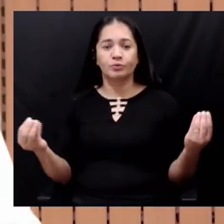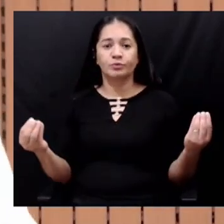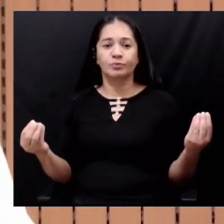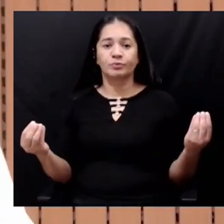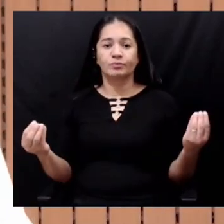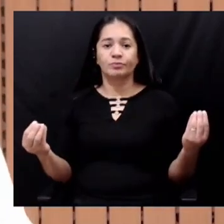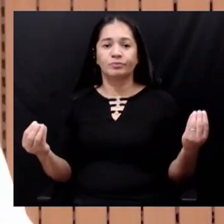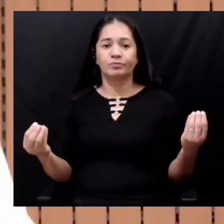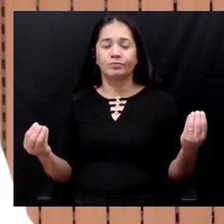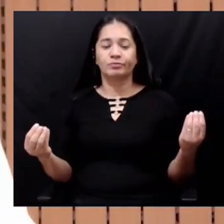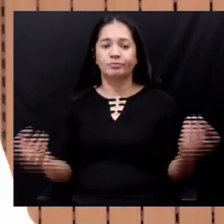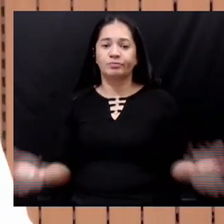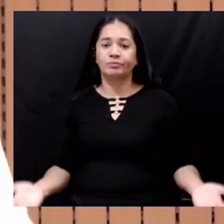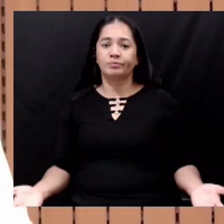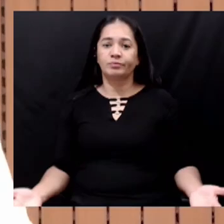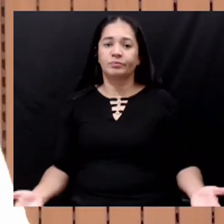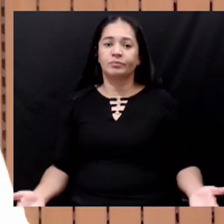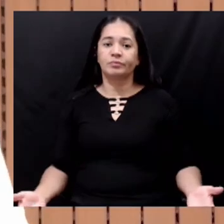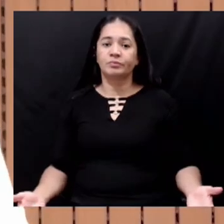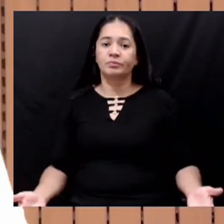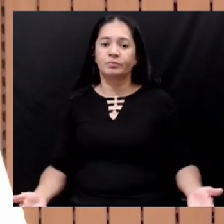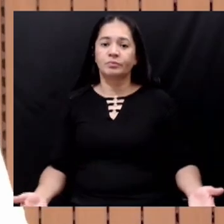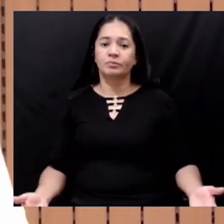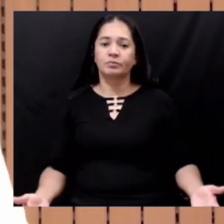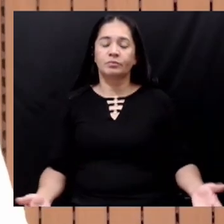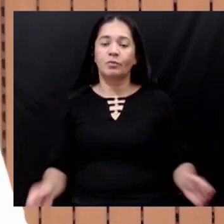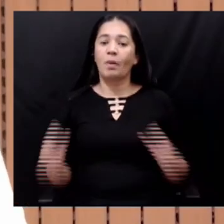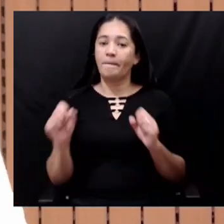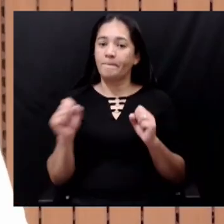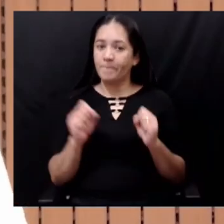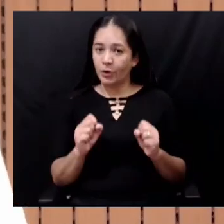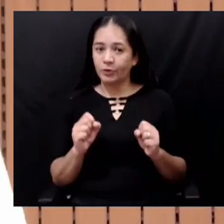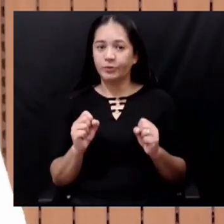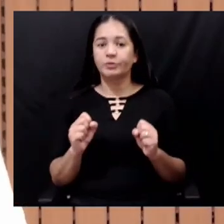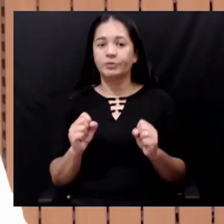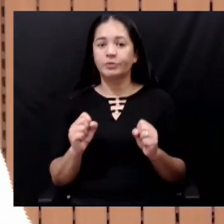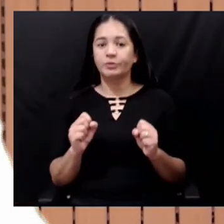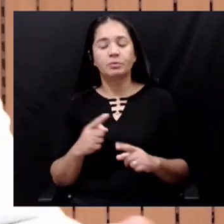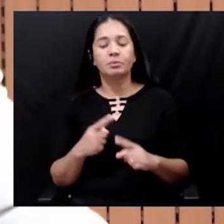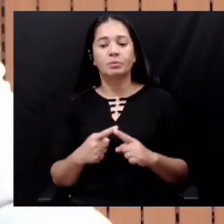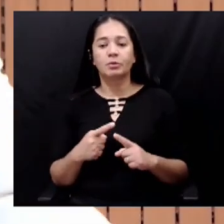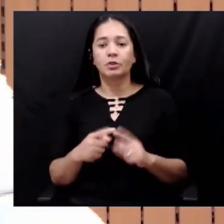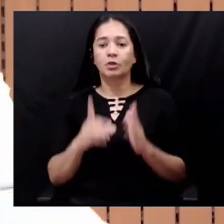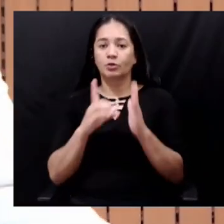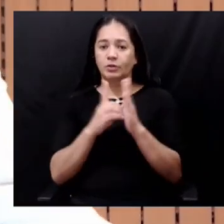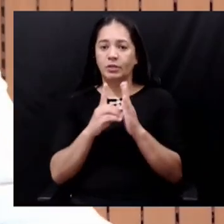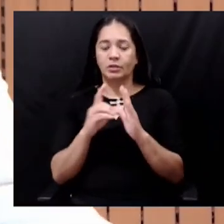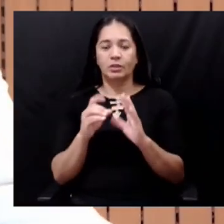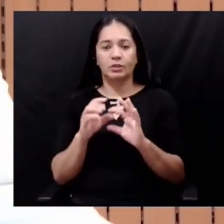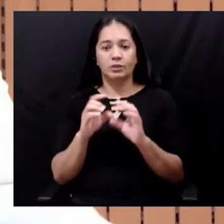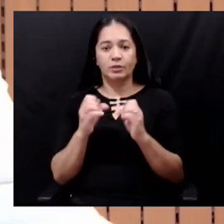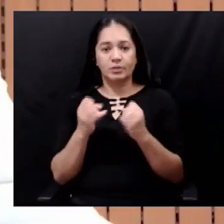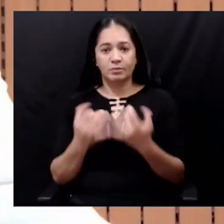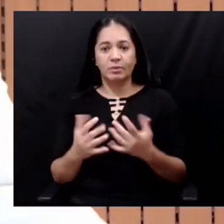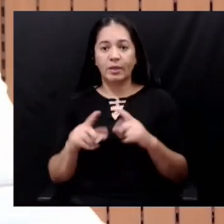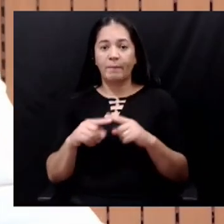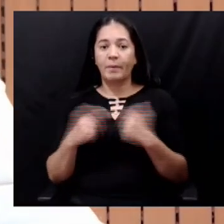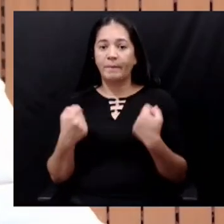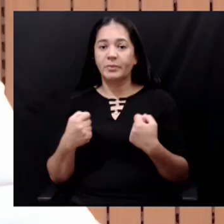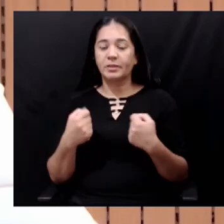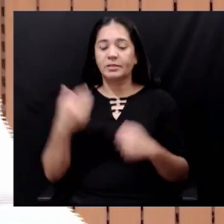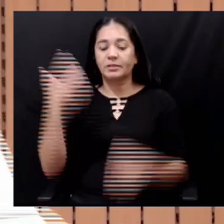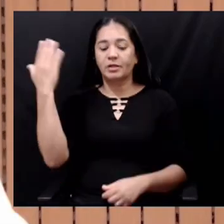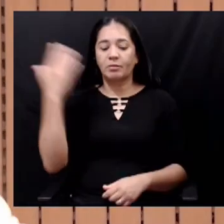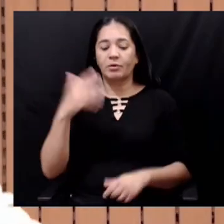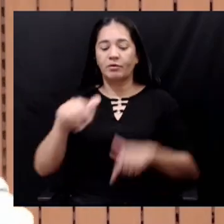Então, nós sim, pode, porque é o que diz o decreto e a lei, mas tem que comprovar que atua na área de educação.